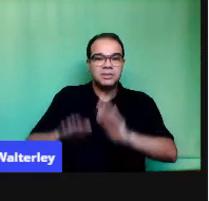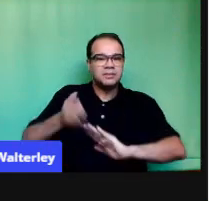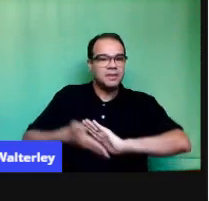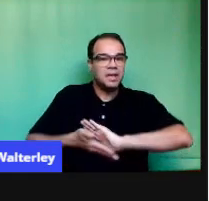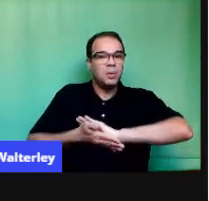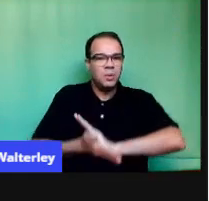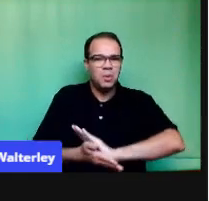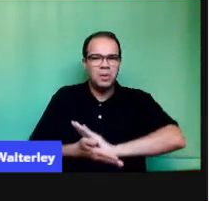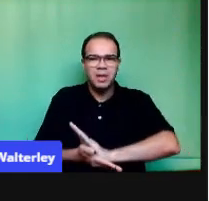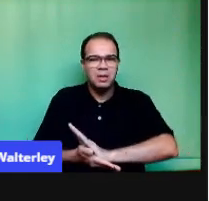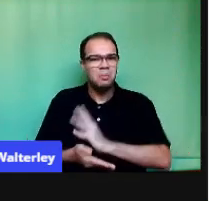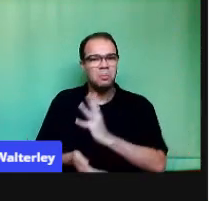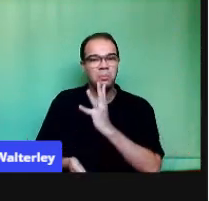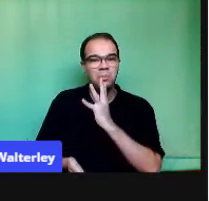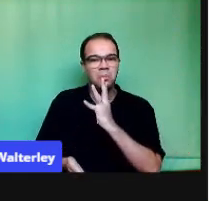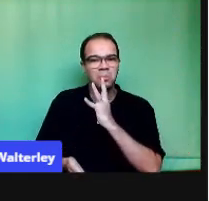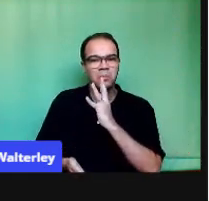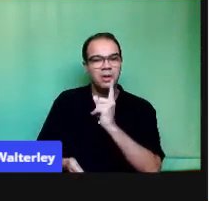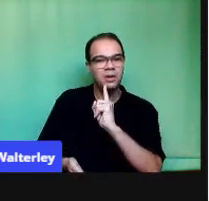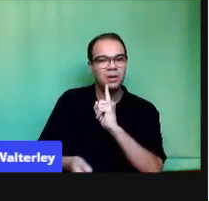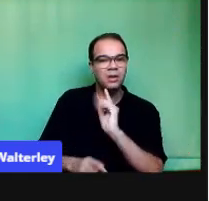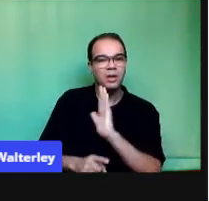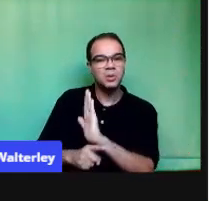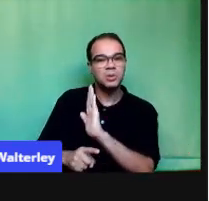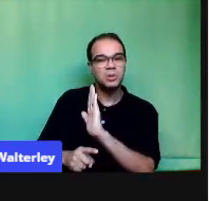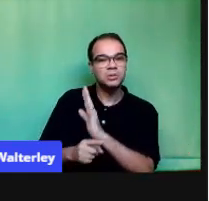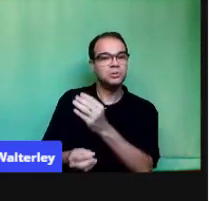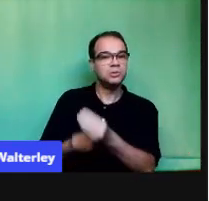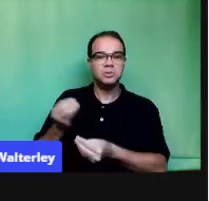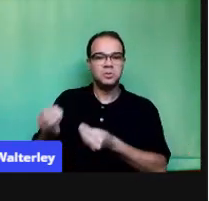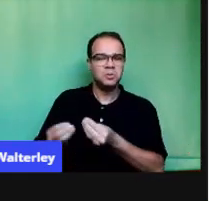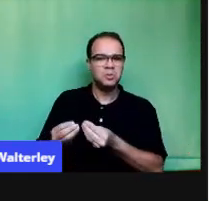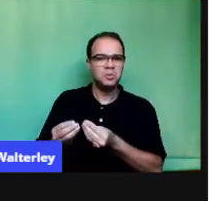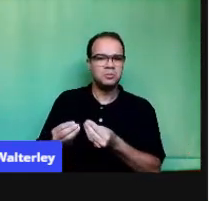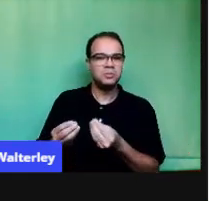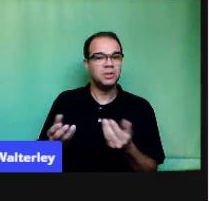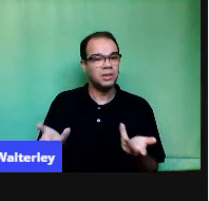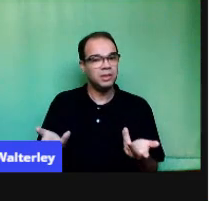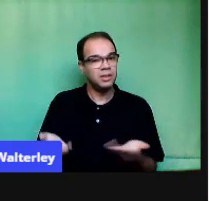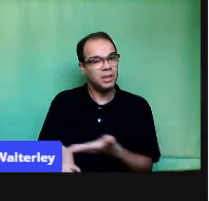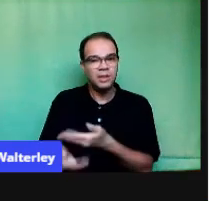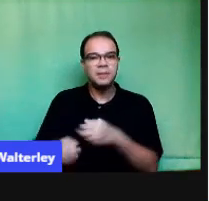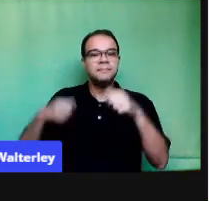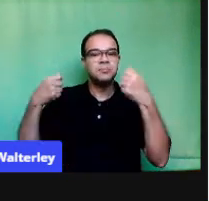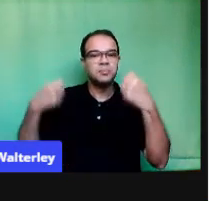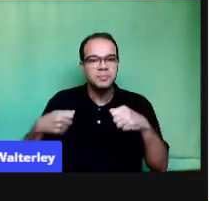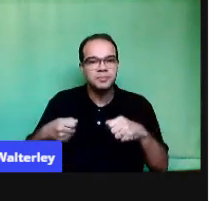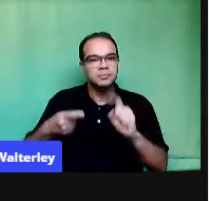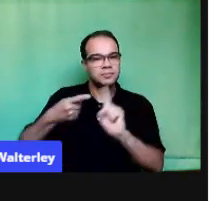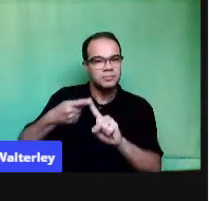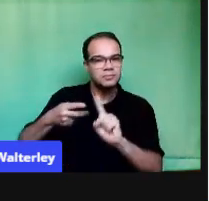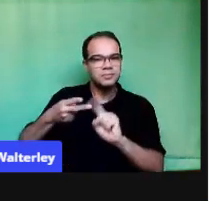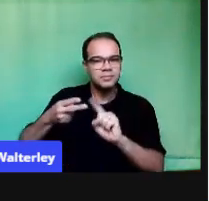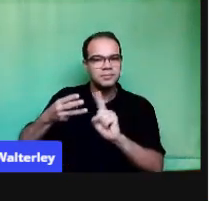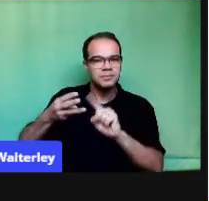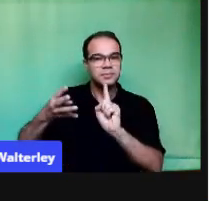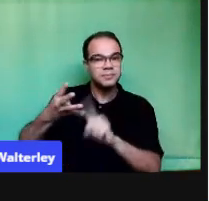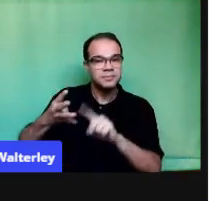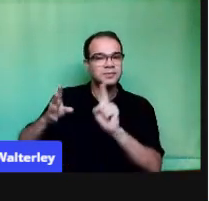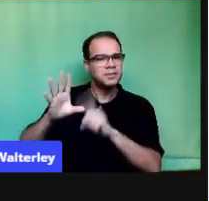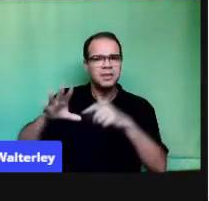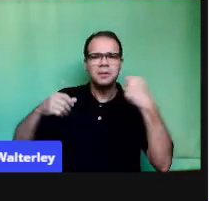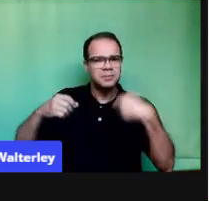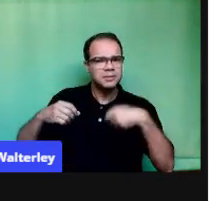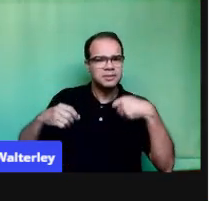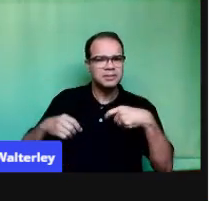ignorância, por não conhecer as necessidades da espécie que tem, por não conhecer que elas são